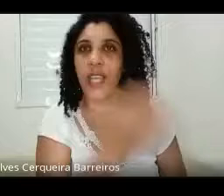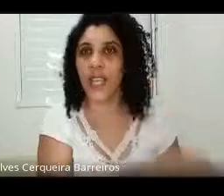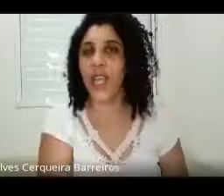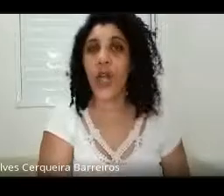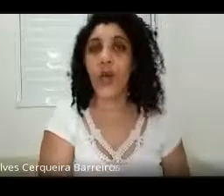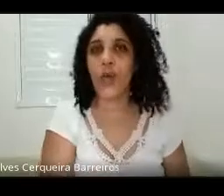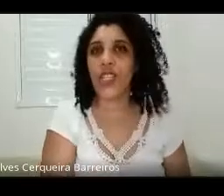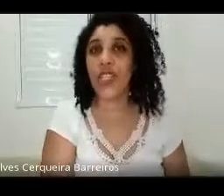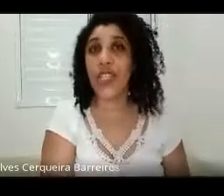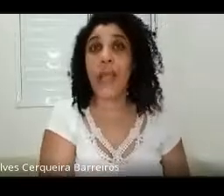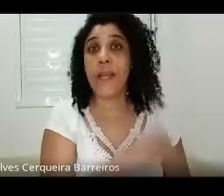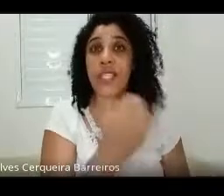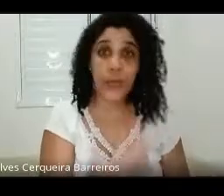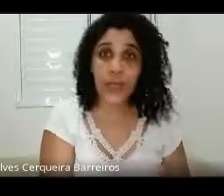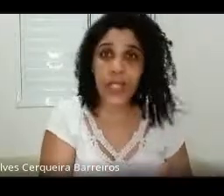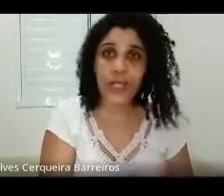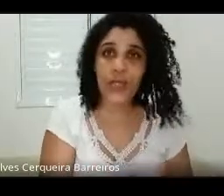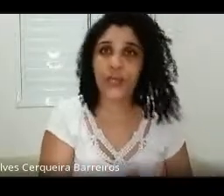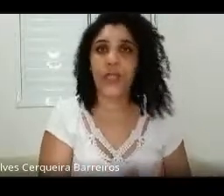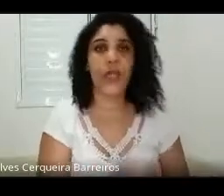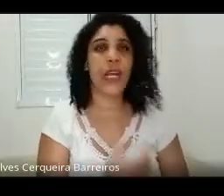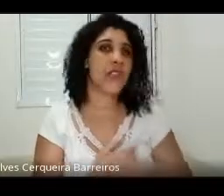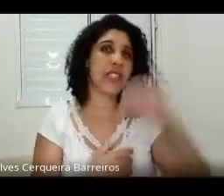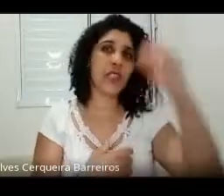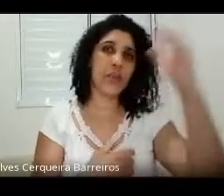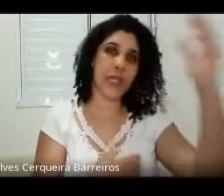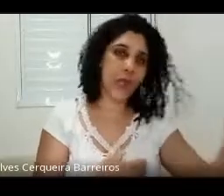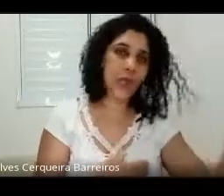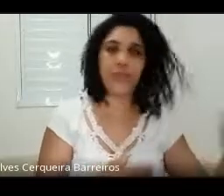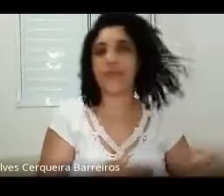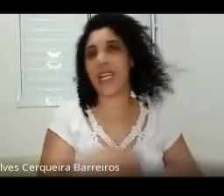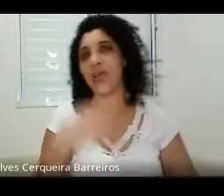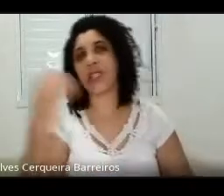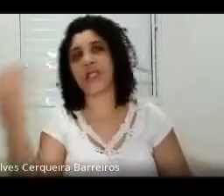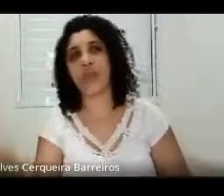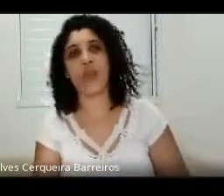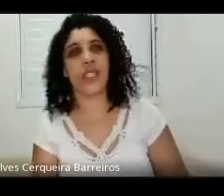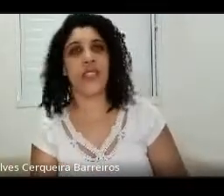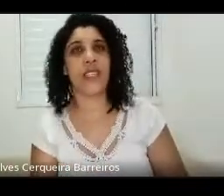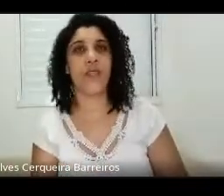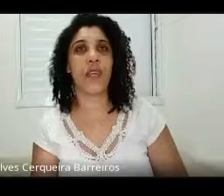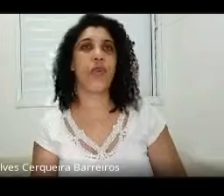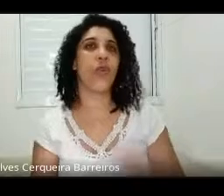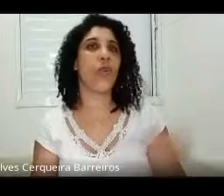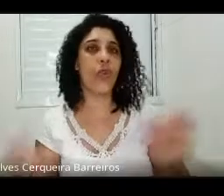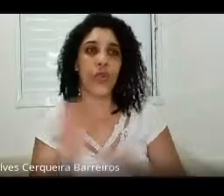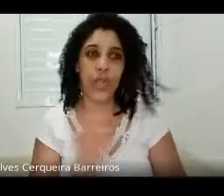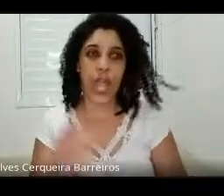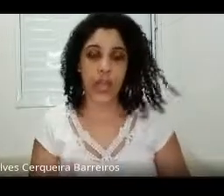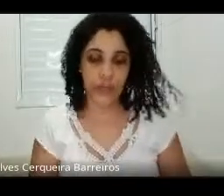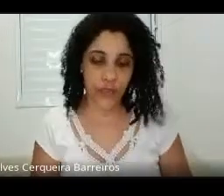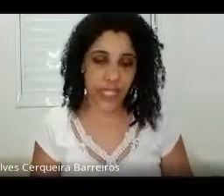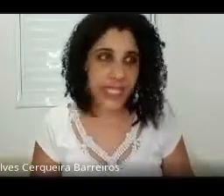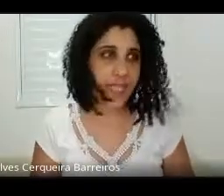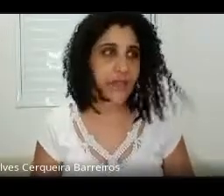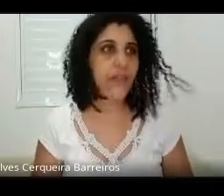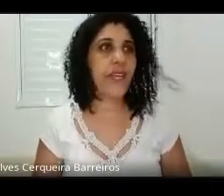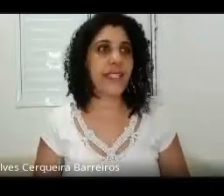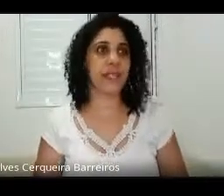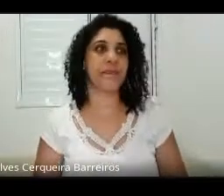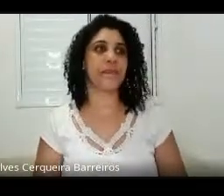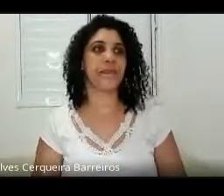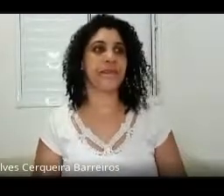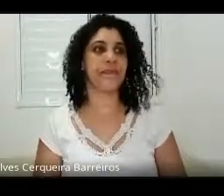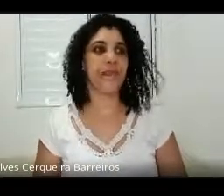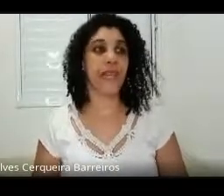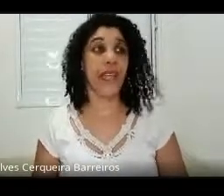assim, do que o latim. Mas nem por isso o latim vai ser superior e a língua portuguesa vai ser inferior ou